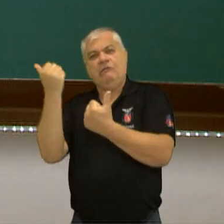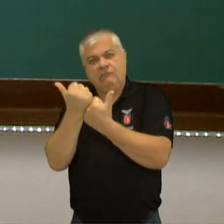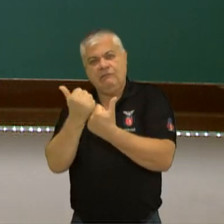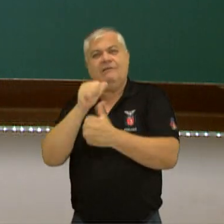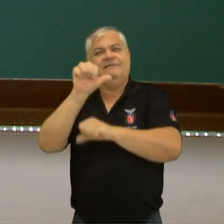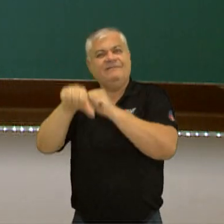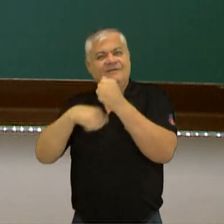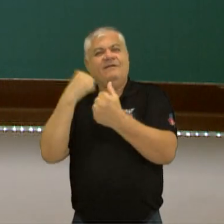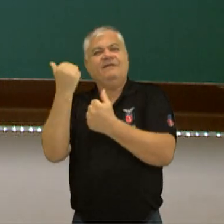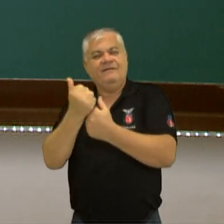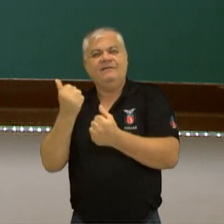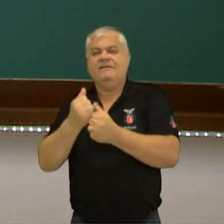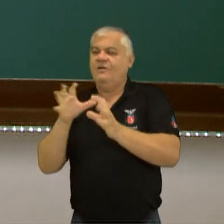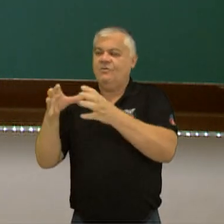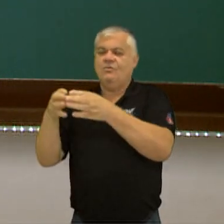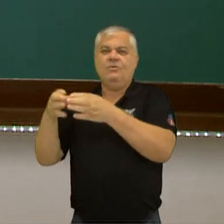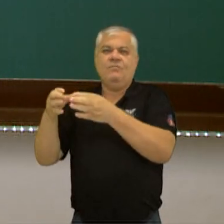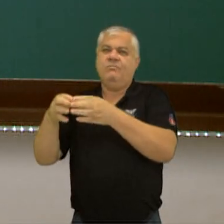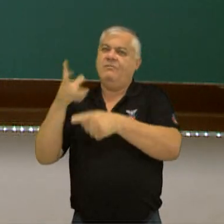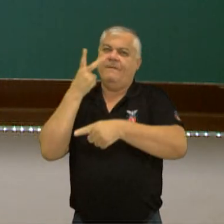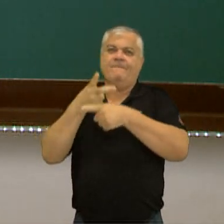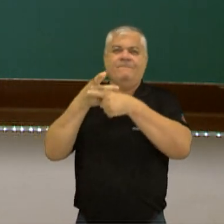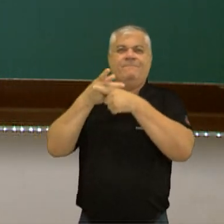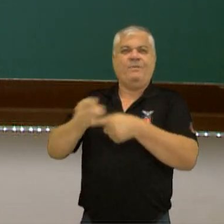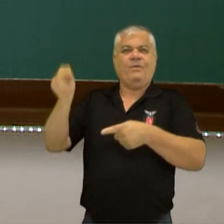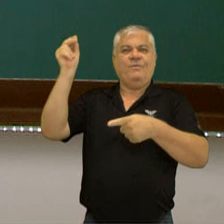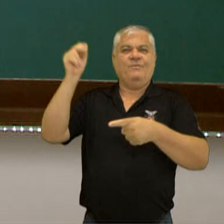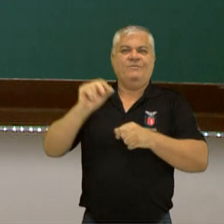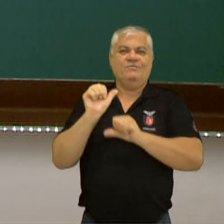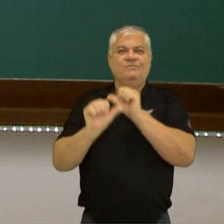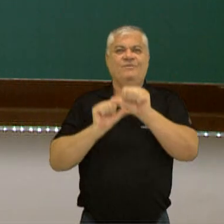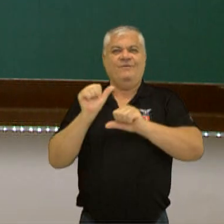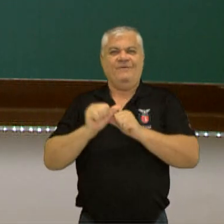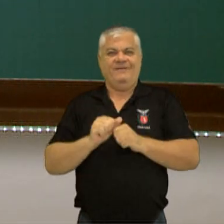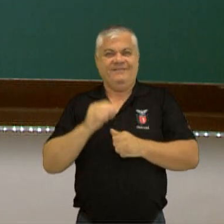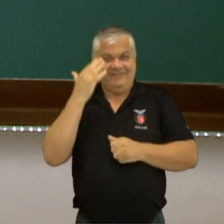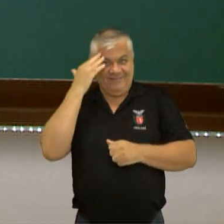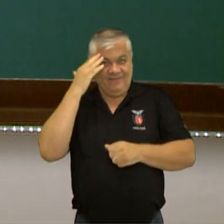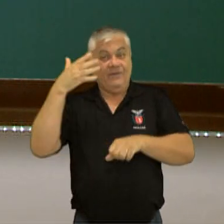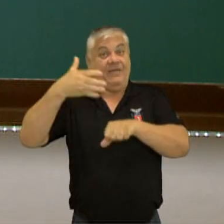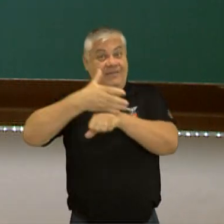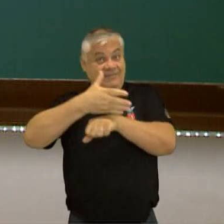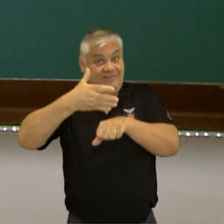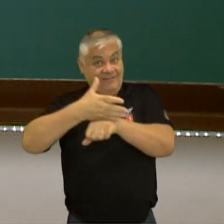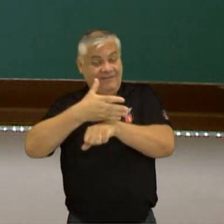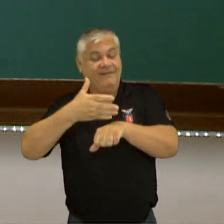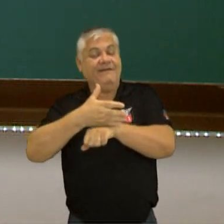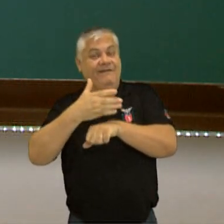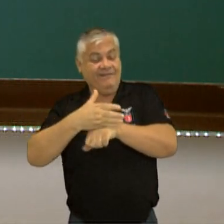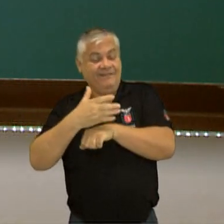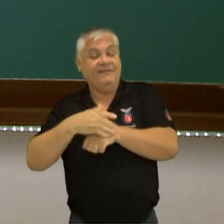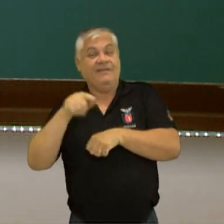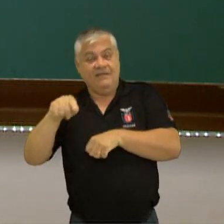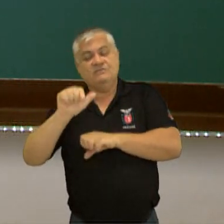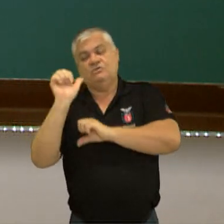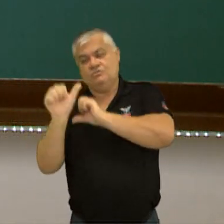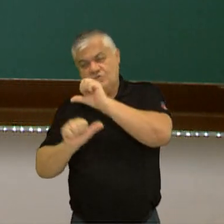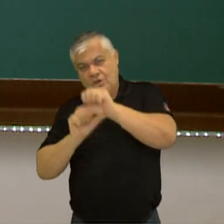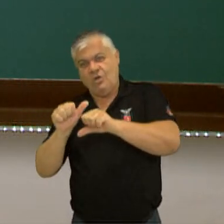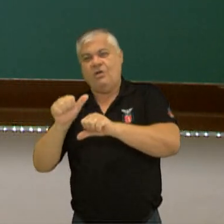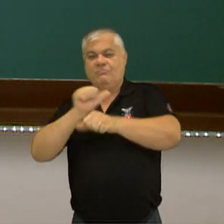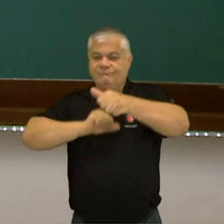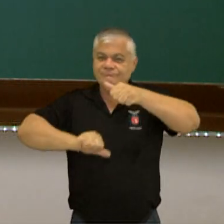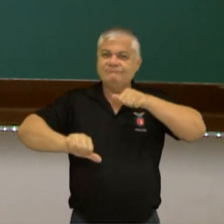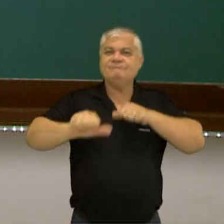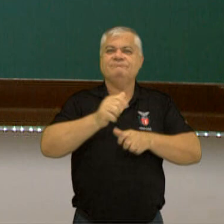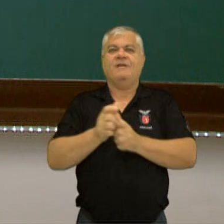Então, a equipe é eliminada e entra, é trocada daí a entrada, lembra? A equipe que estava defendendo vai ser ataque, né? Ofensivo, e